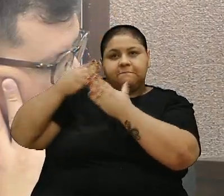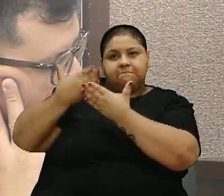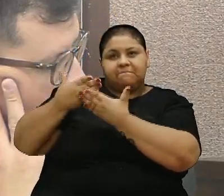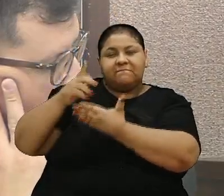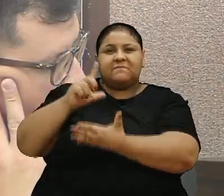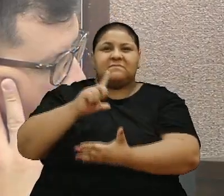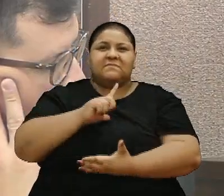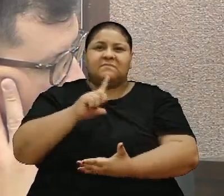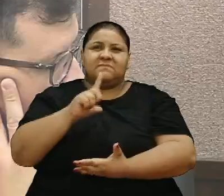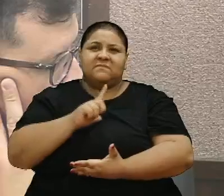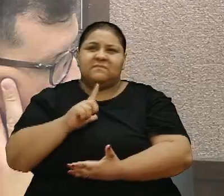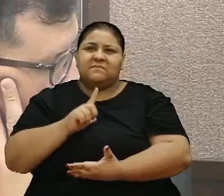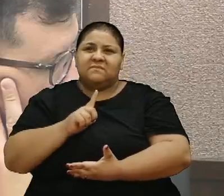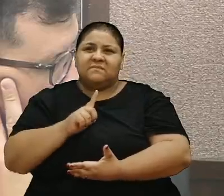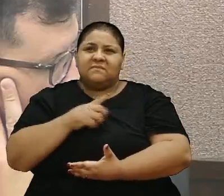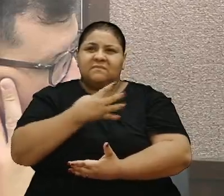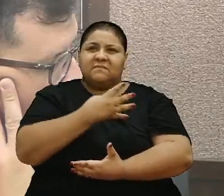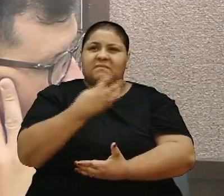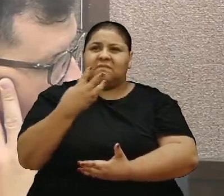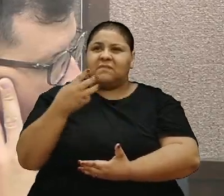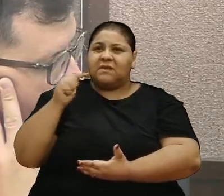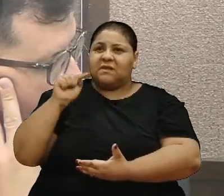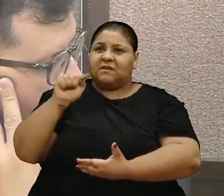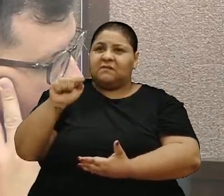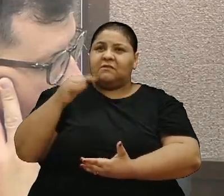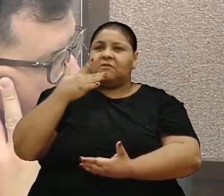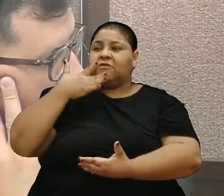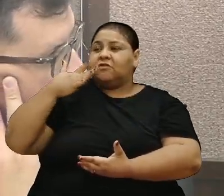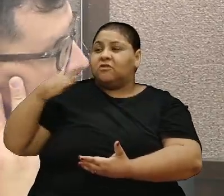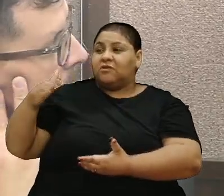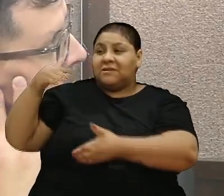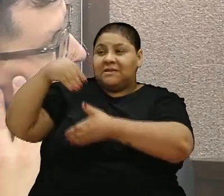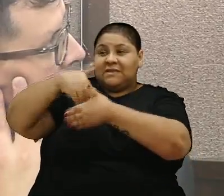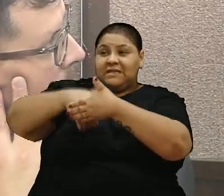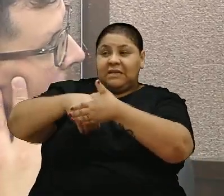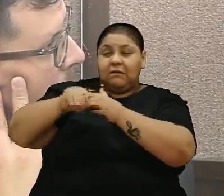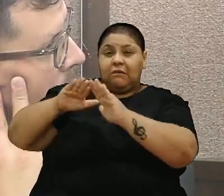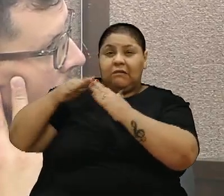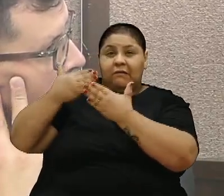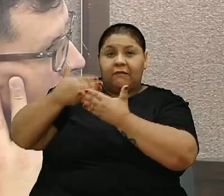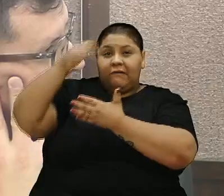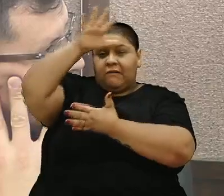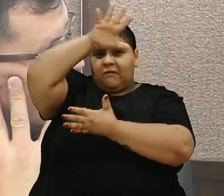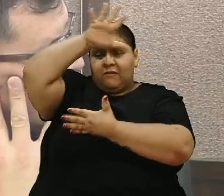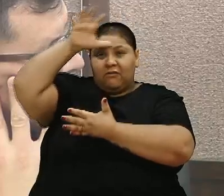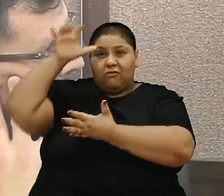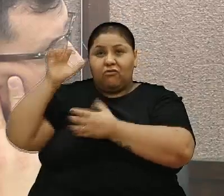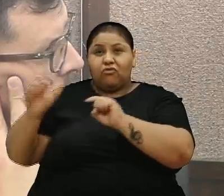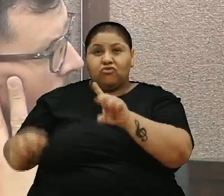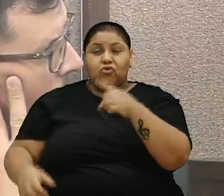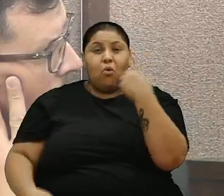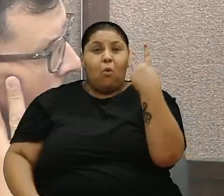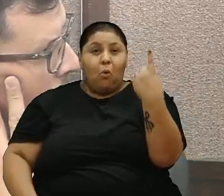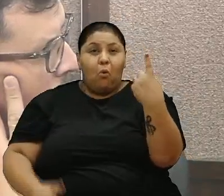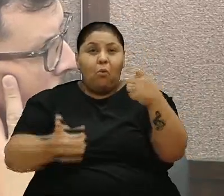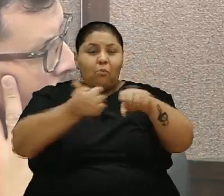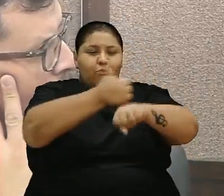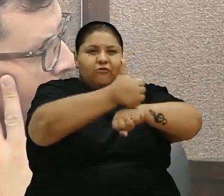temos, salvo engano, 43 mil crianças na rede municipal. E nós temos apenas um